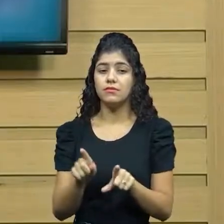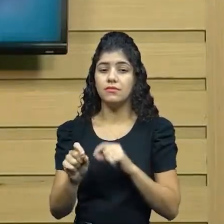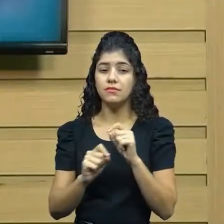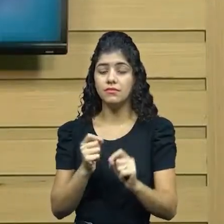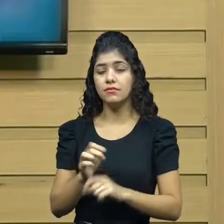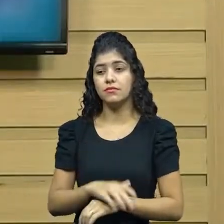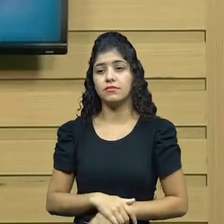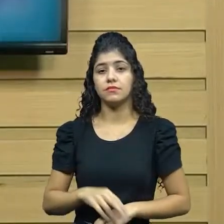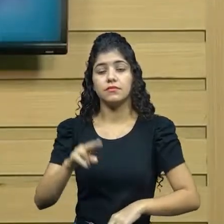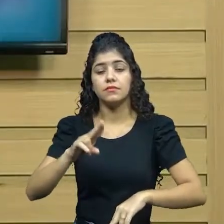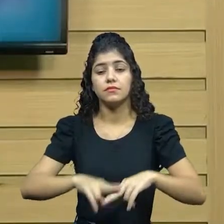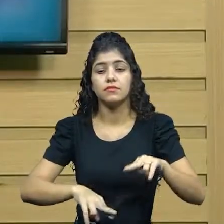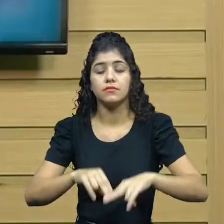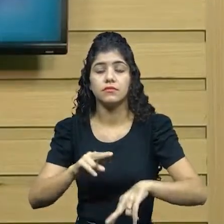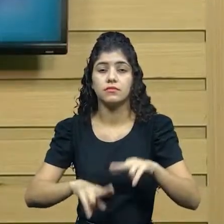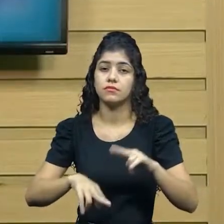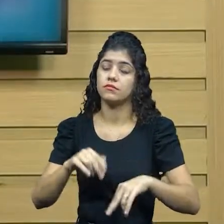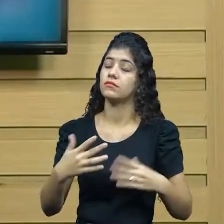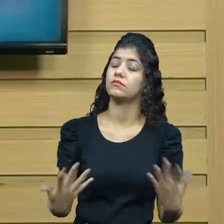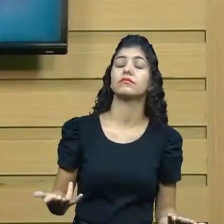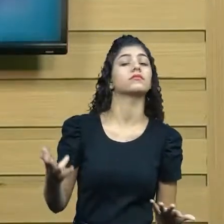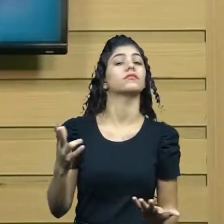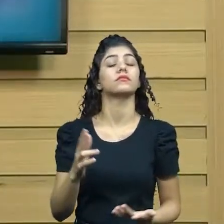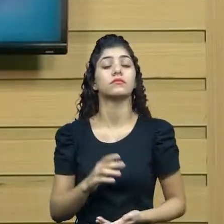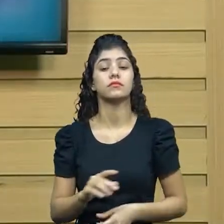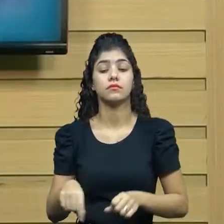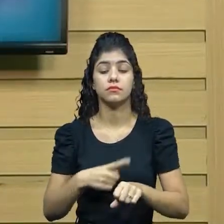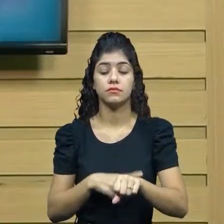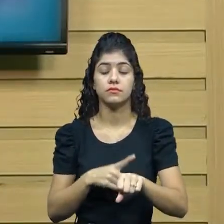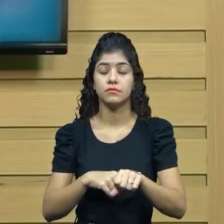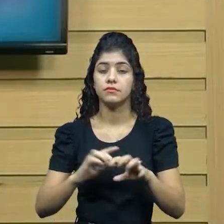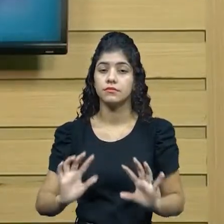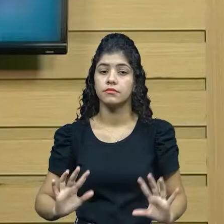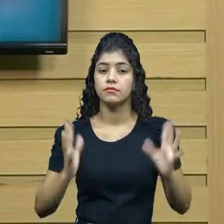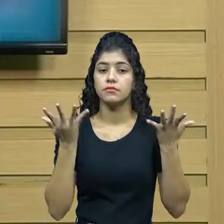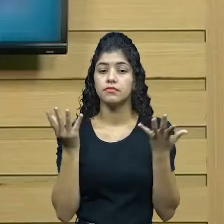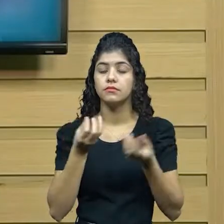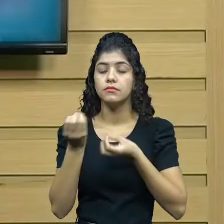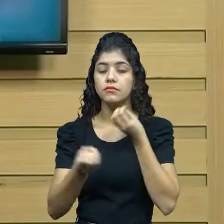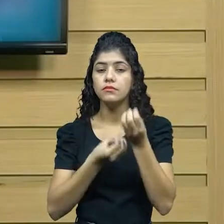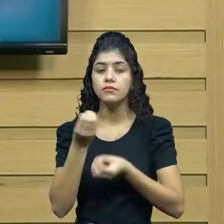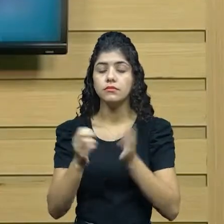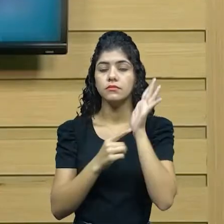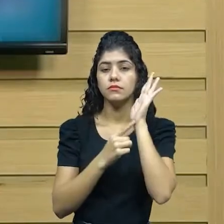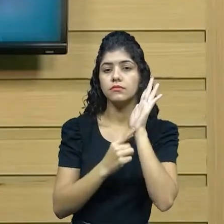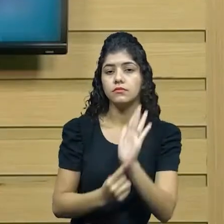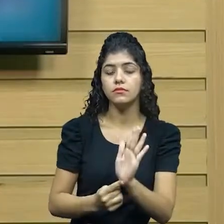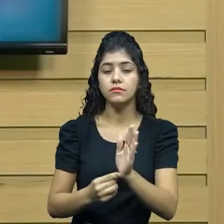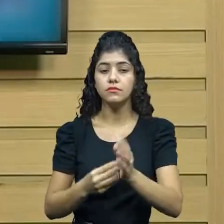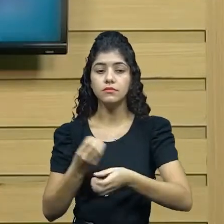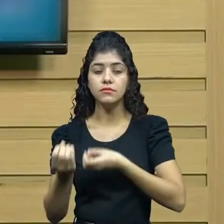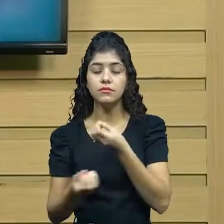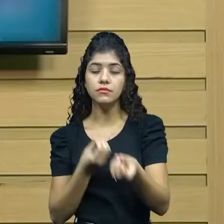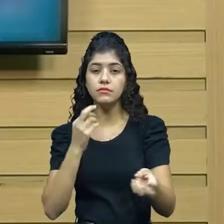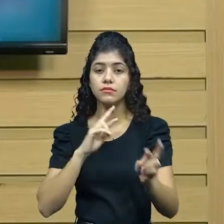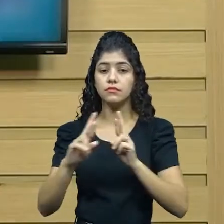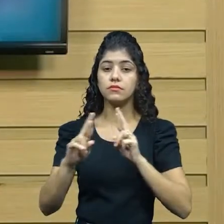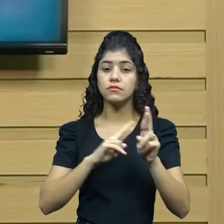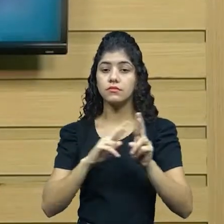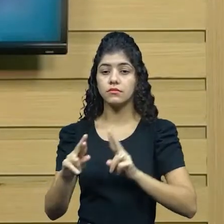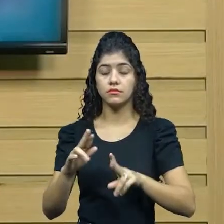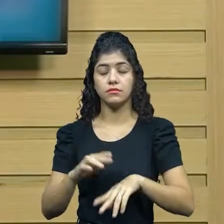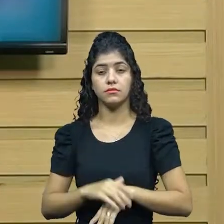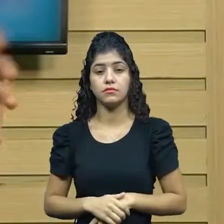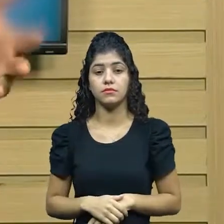João. Então, aí, olha, se aplica ao evento em si. Como nós vamos publicitar, como vamos se relacionar como